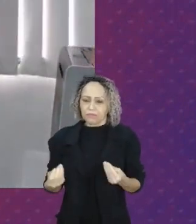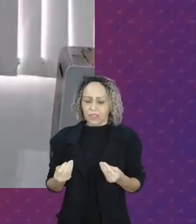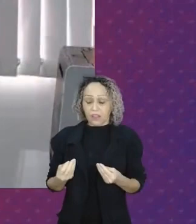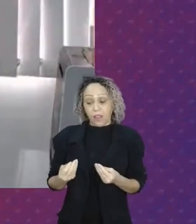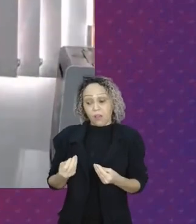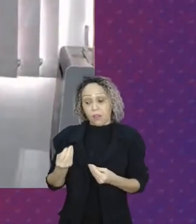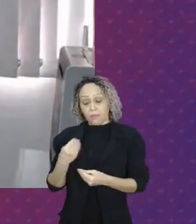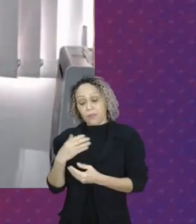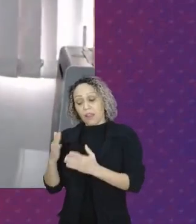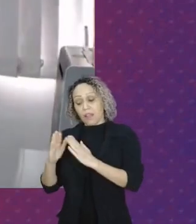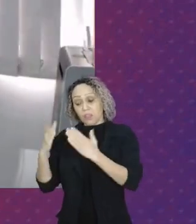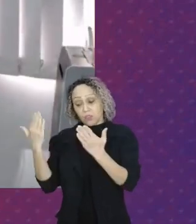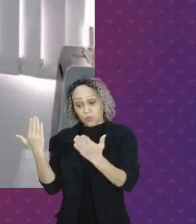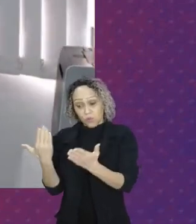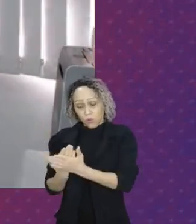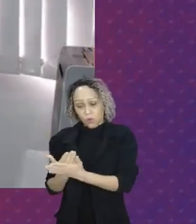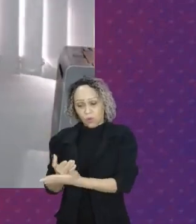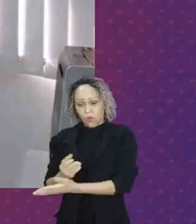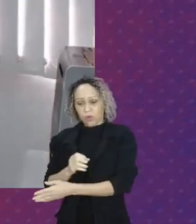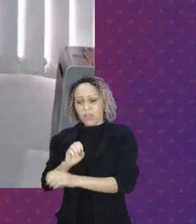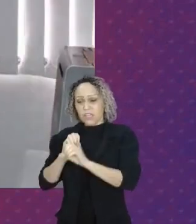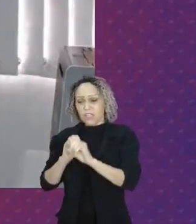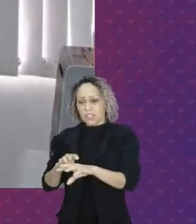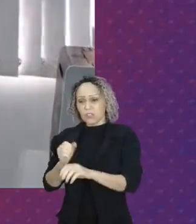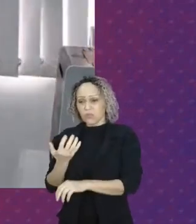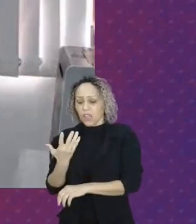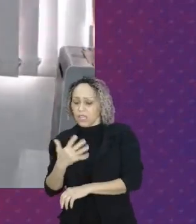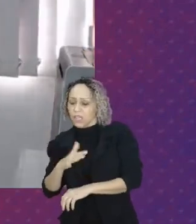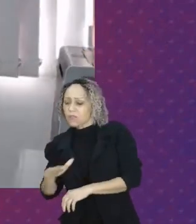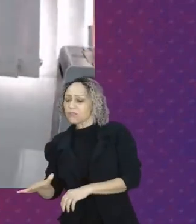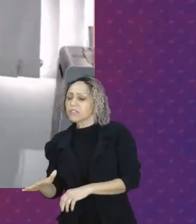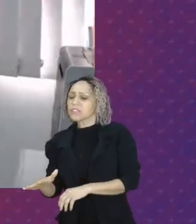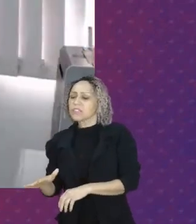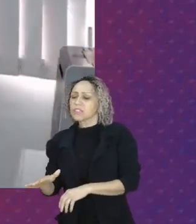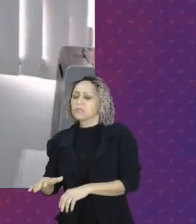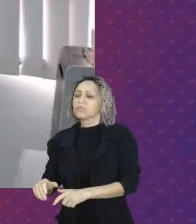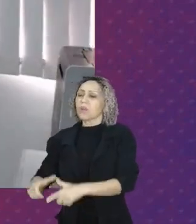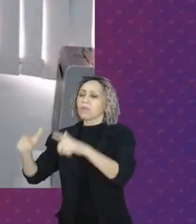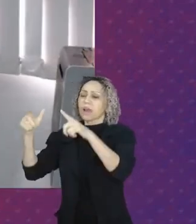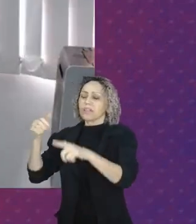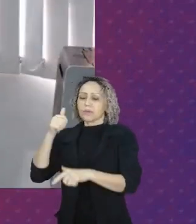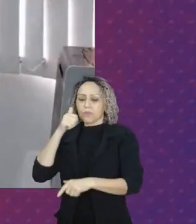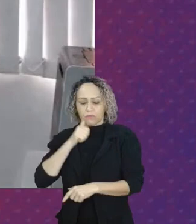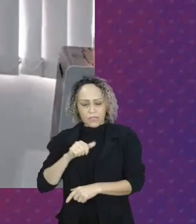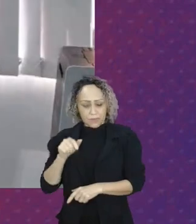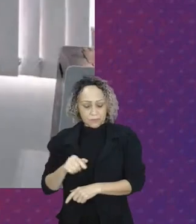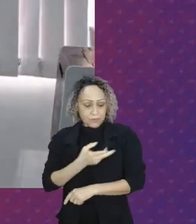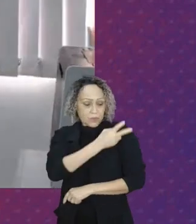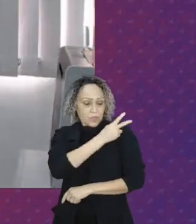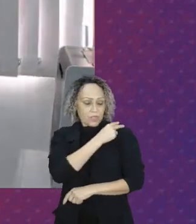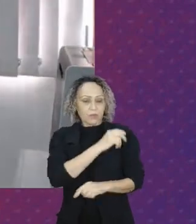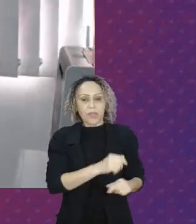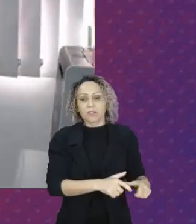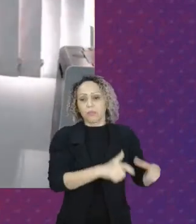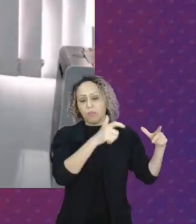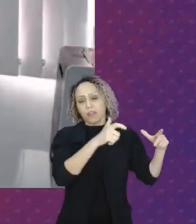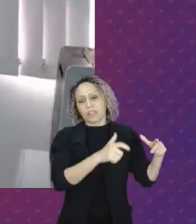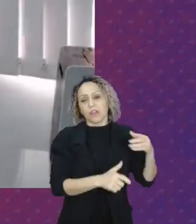infantil e anos iniciais, este homem, como passa a conviver no ambiente escolar, ele